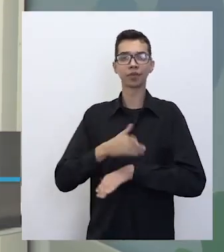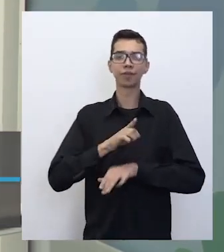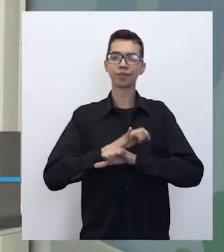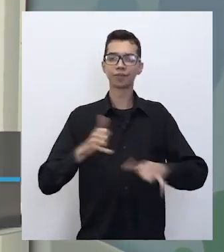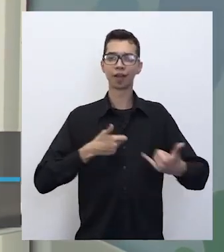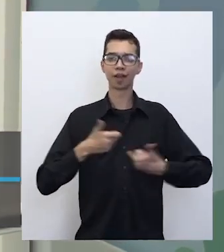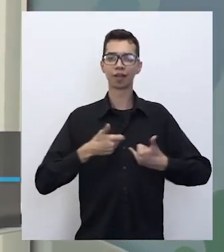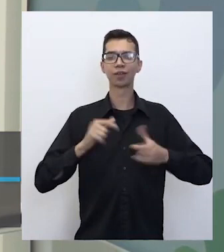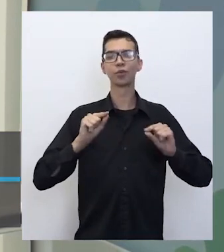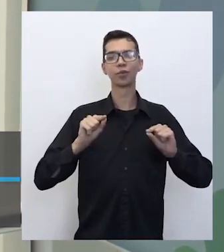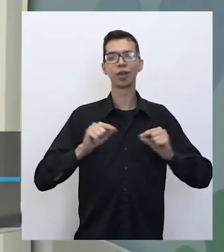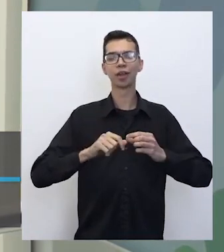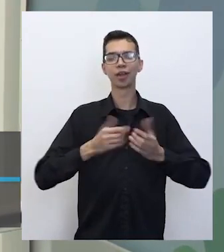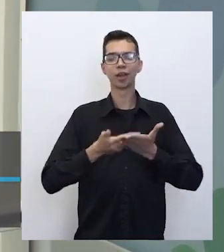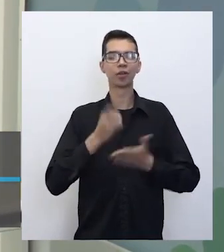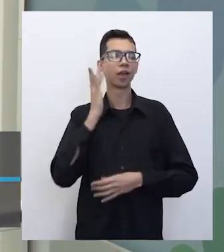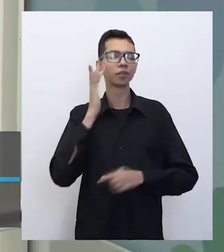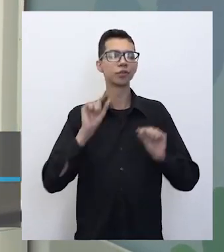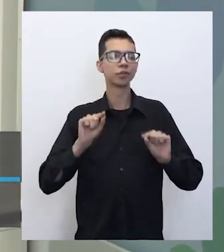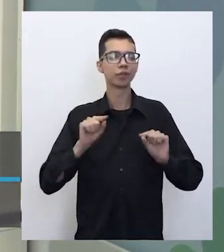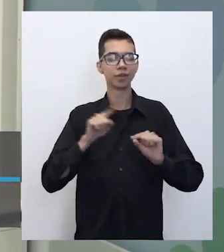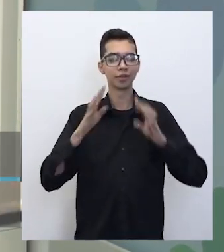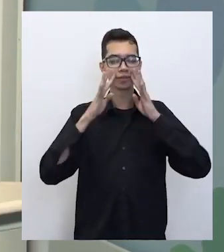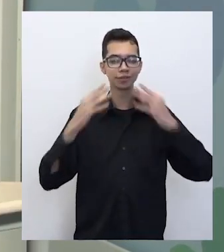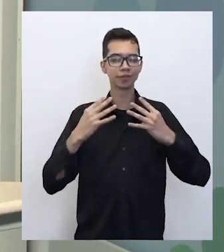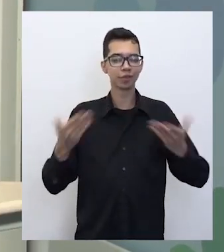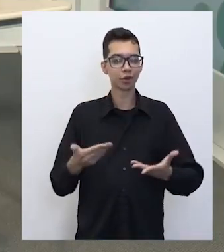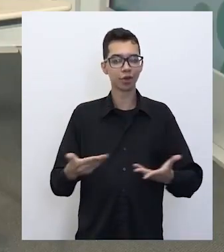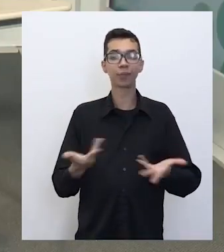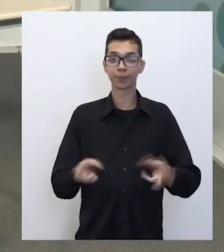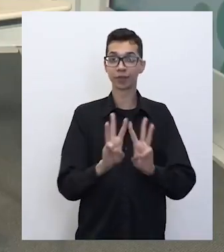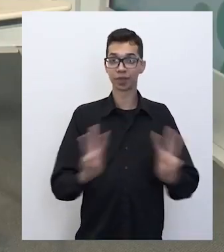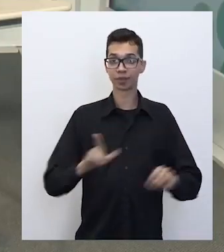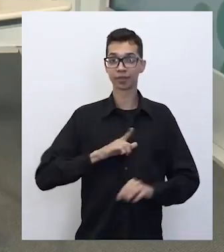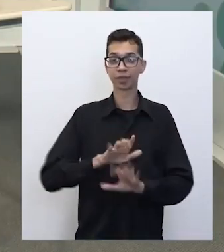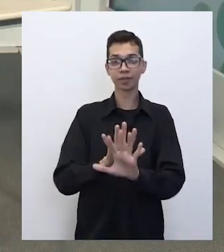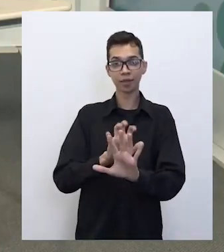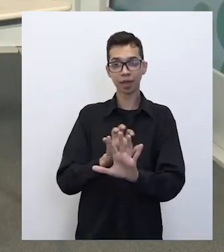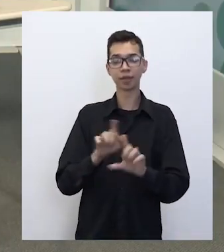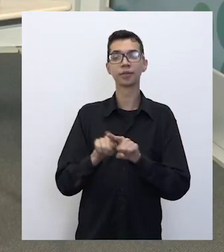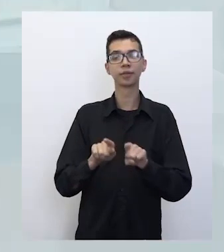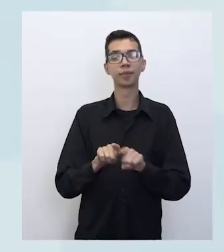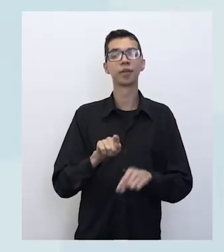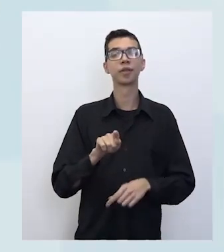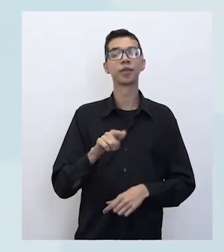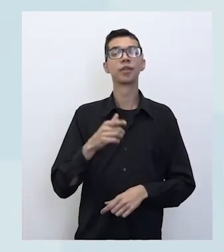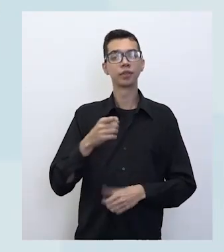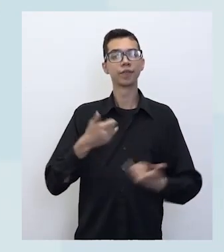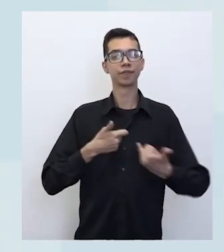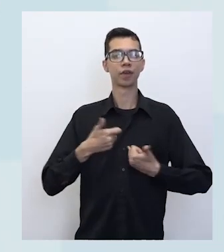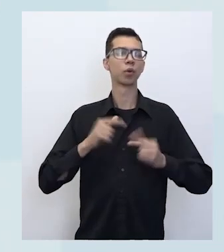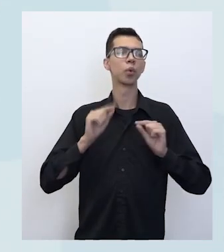acabou de assistir. Então, vai aparecer para vocês o link, o QR Code, e você nos conte o que achou desta aula. Um